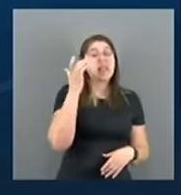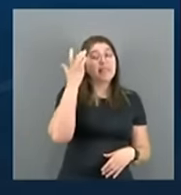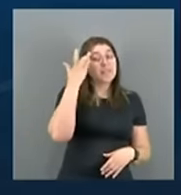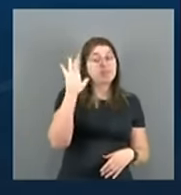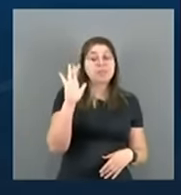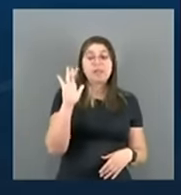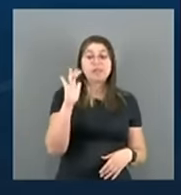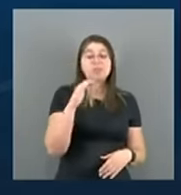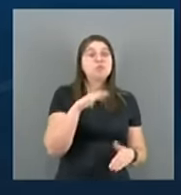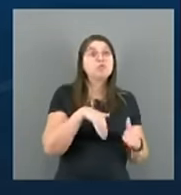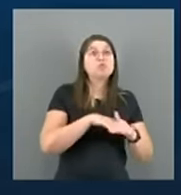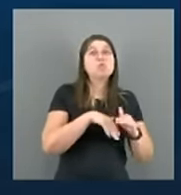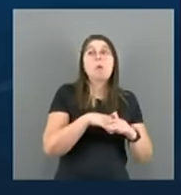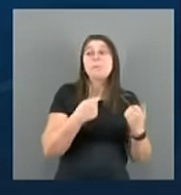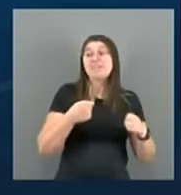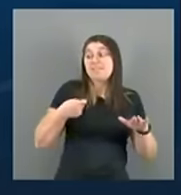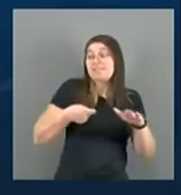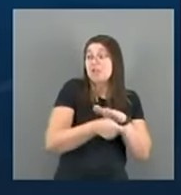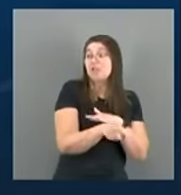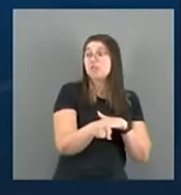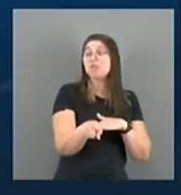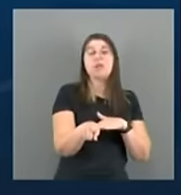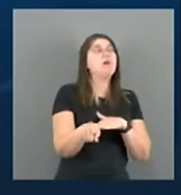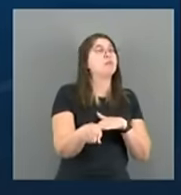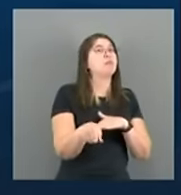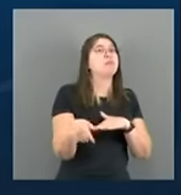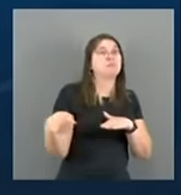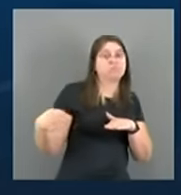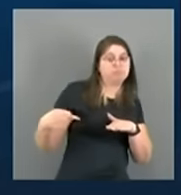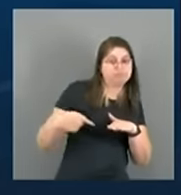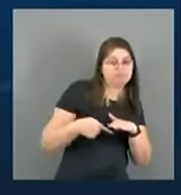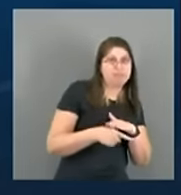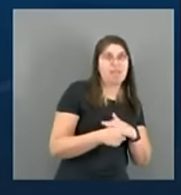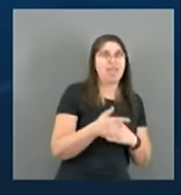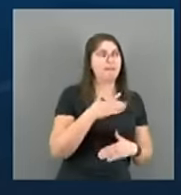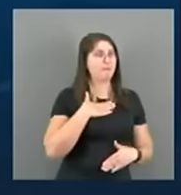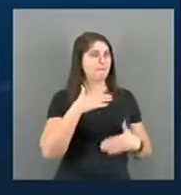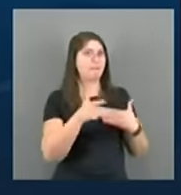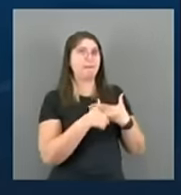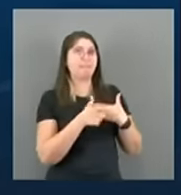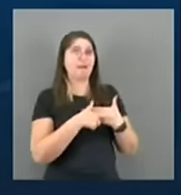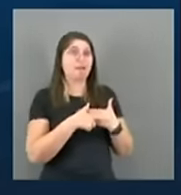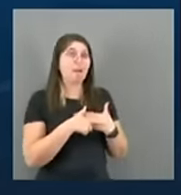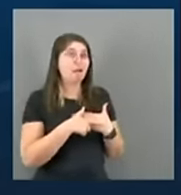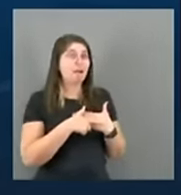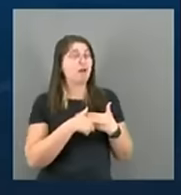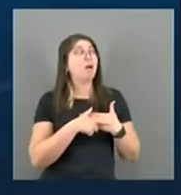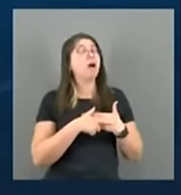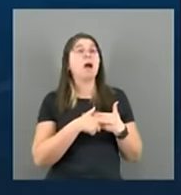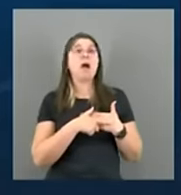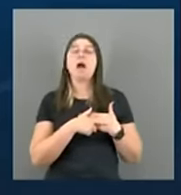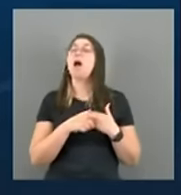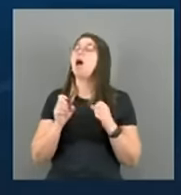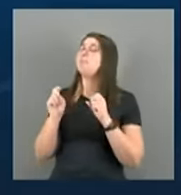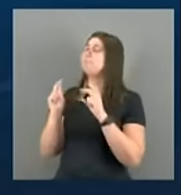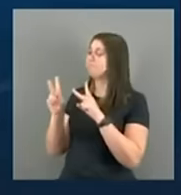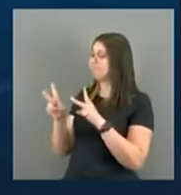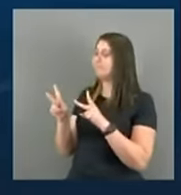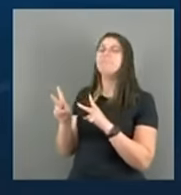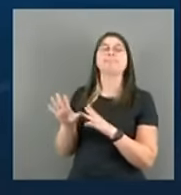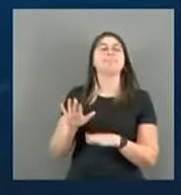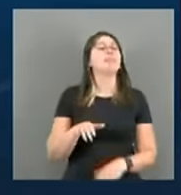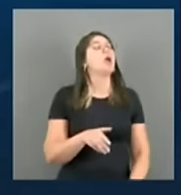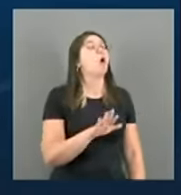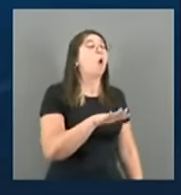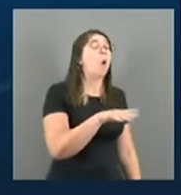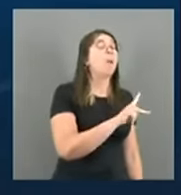e precisa de investidor. O que, que eu fiz? Como todo papel do bom moço, tudo bem, presidente, você está bem, tá,